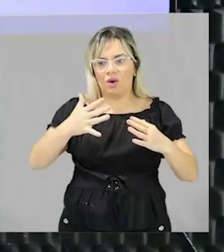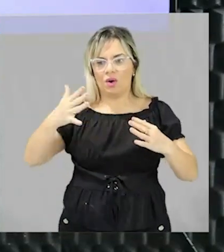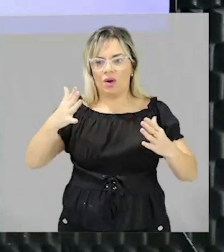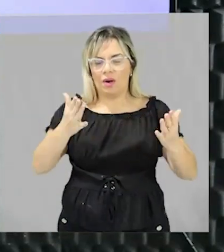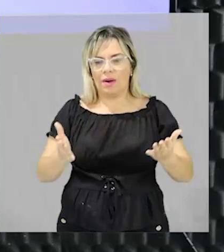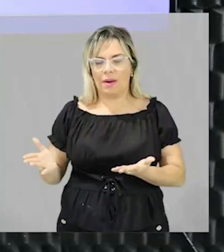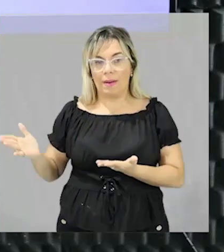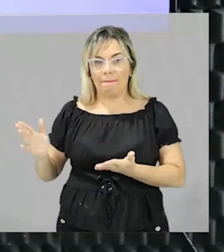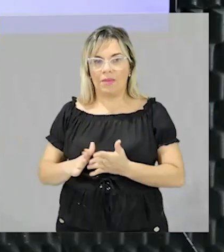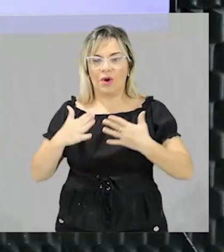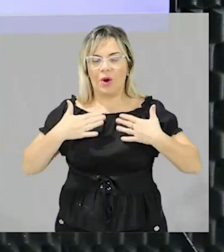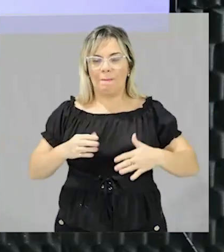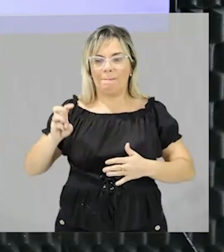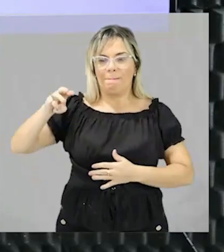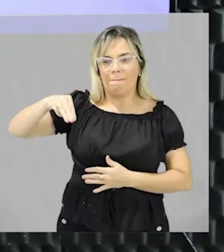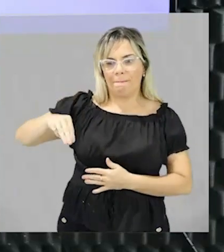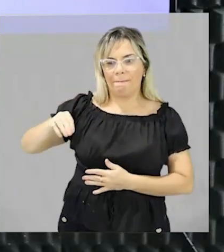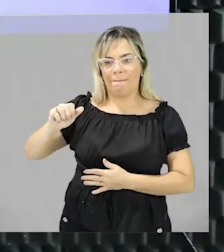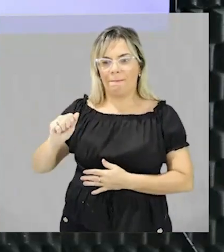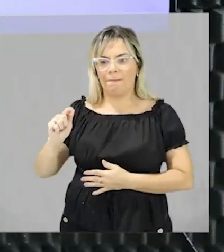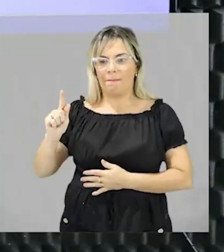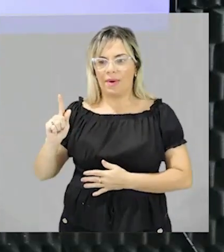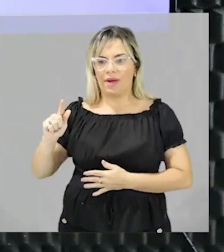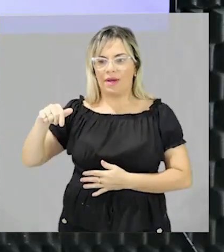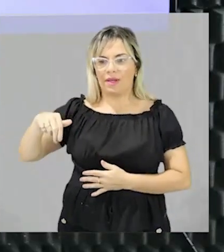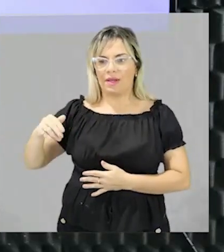calma agora, para ti,